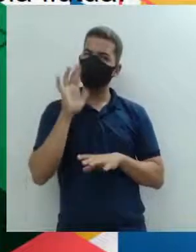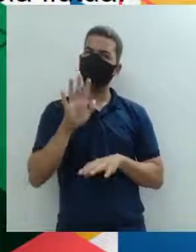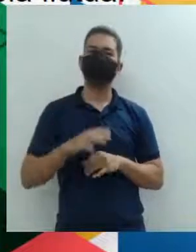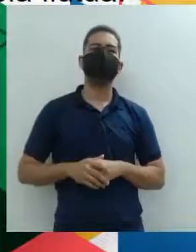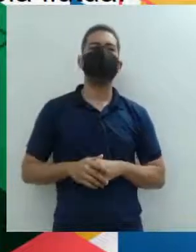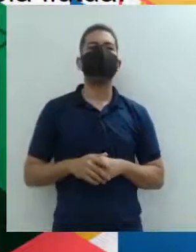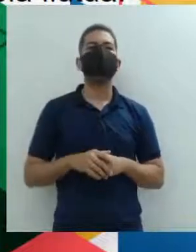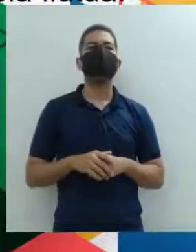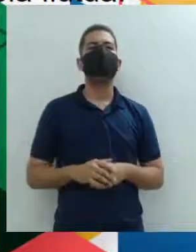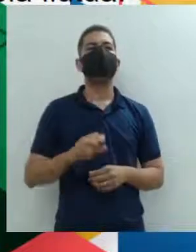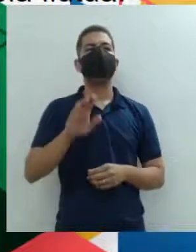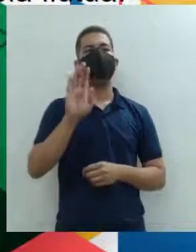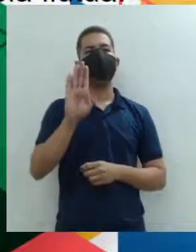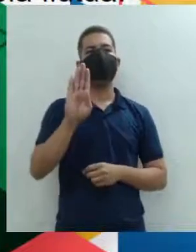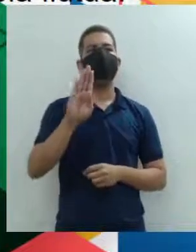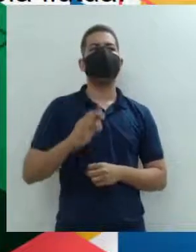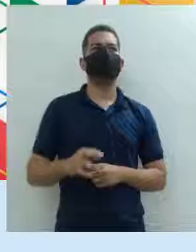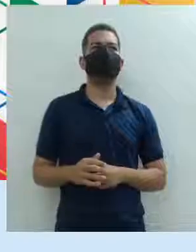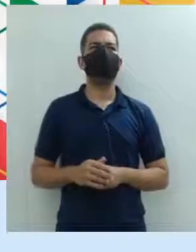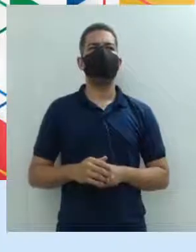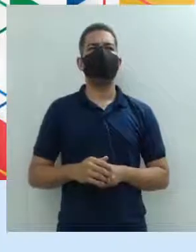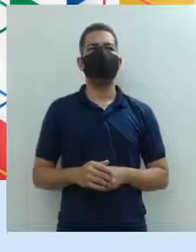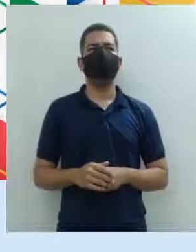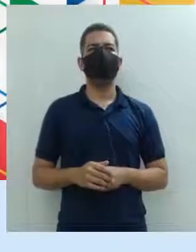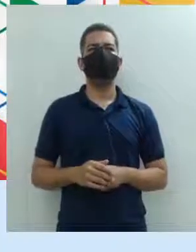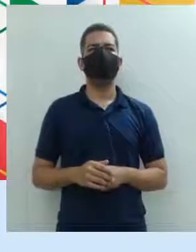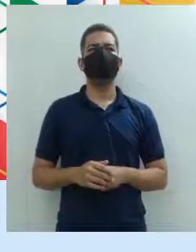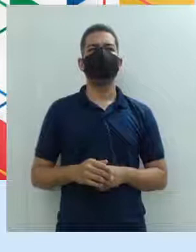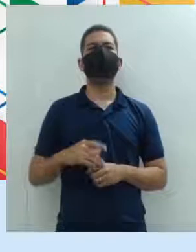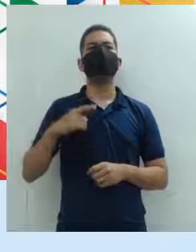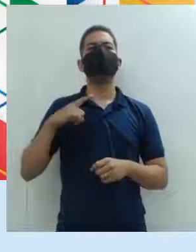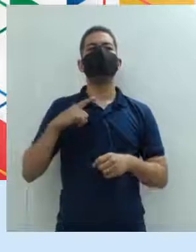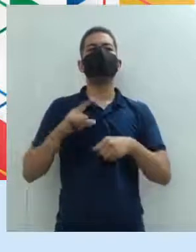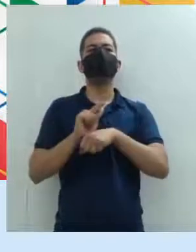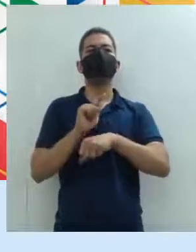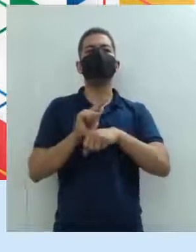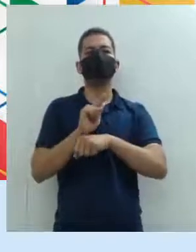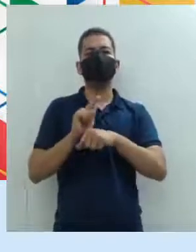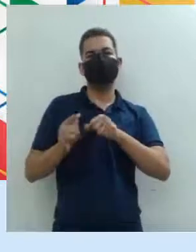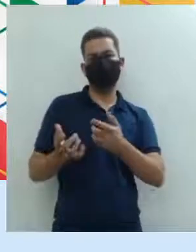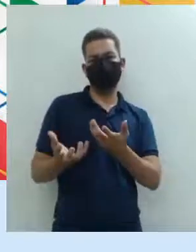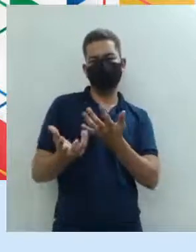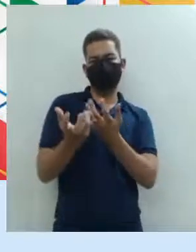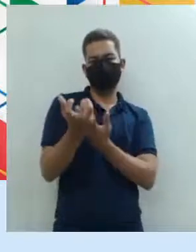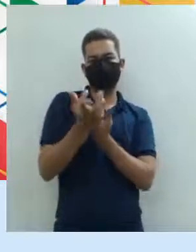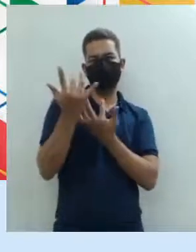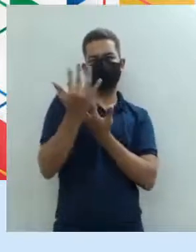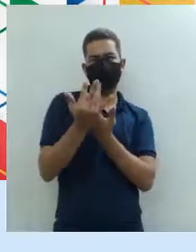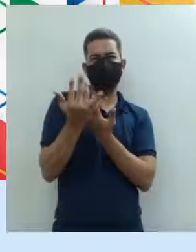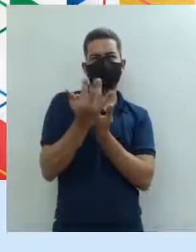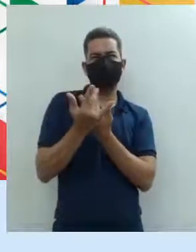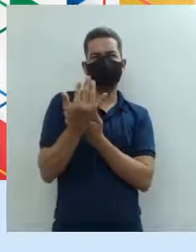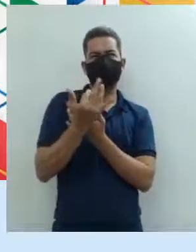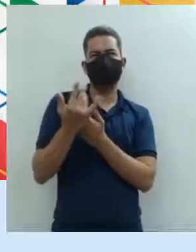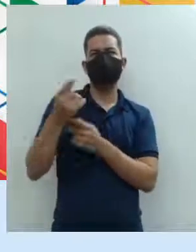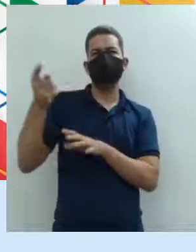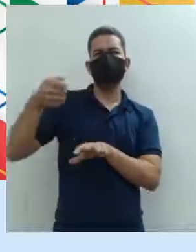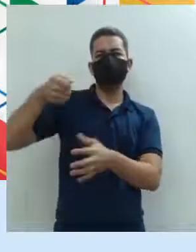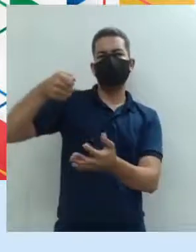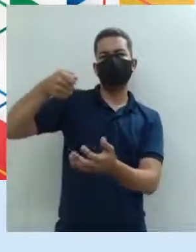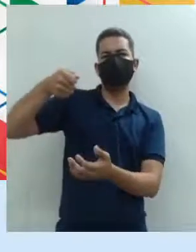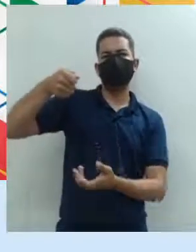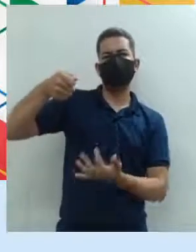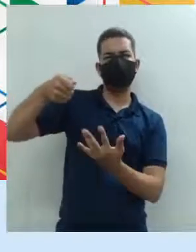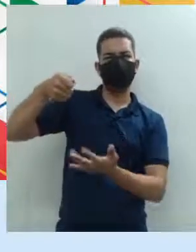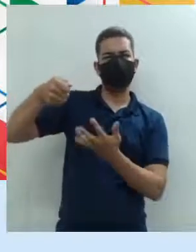né? Alternativa B, da chama de um gás para a superfície livre de um líquido contido num bule que está